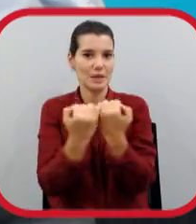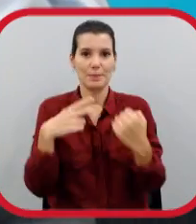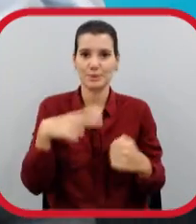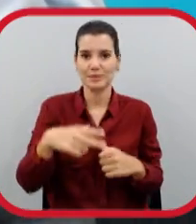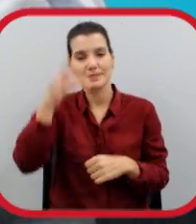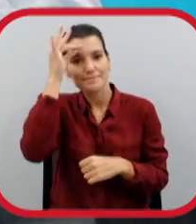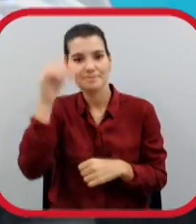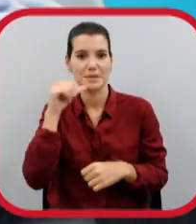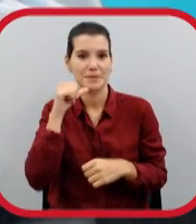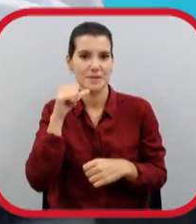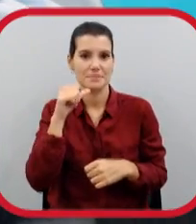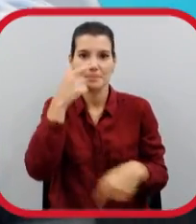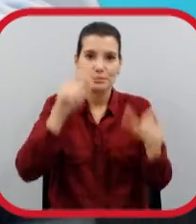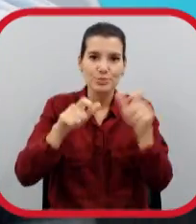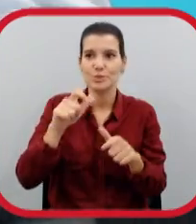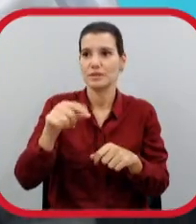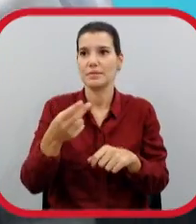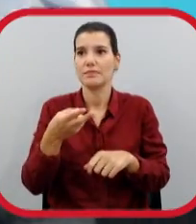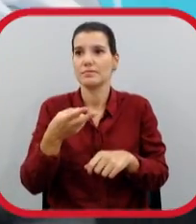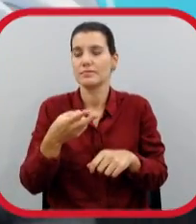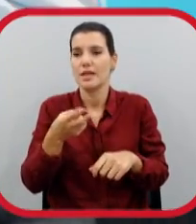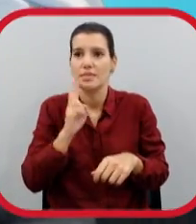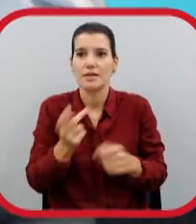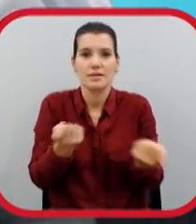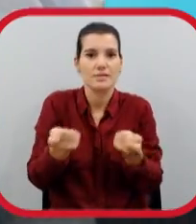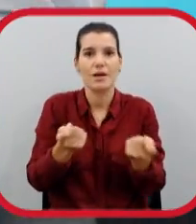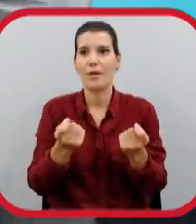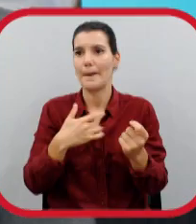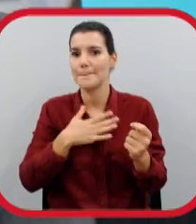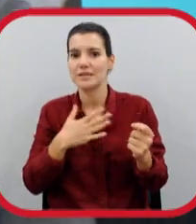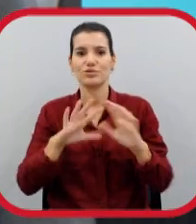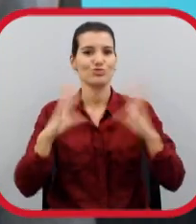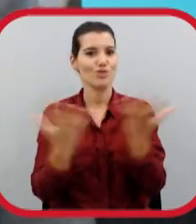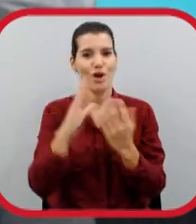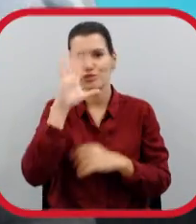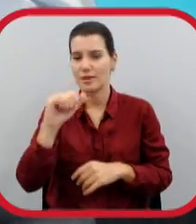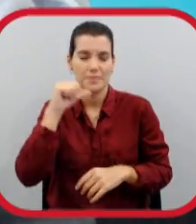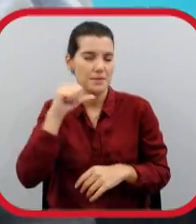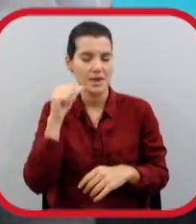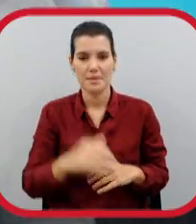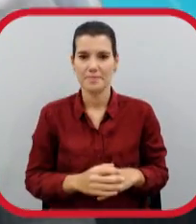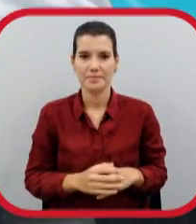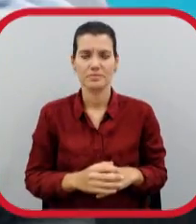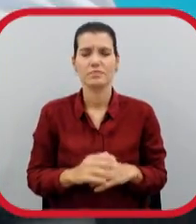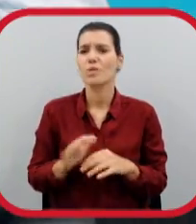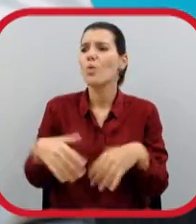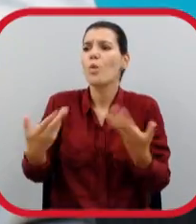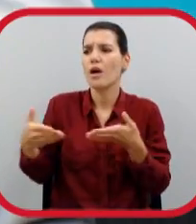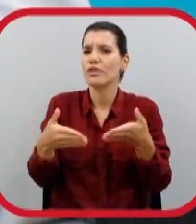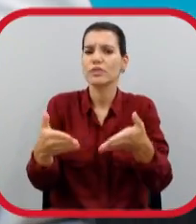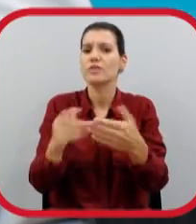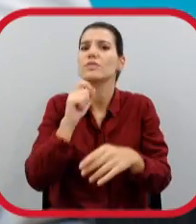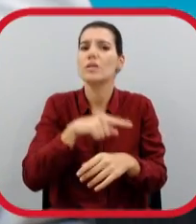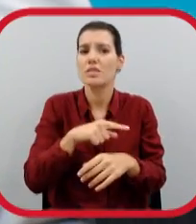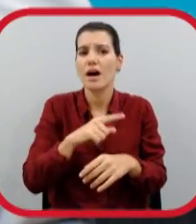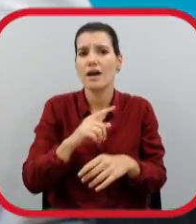está instaurado na sociedade portuguesa, nem nos indivíduos, nem nos dirigentes organizacionais, nem em geral no Estado. E